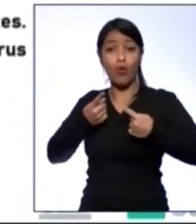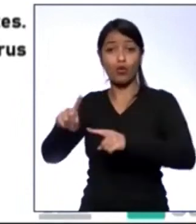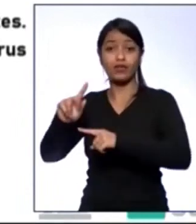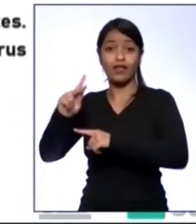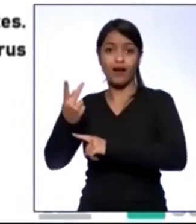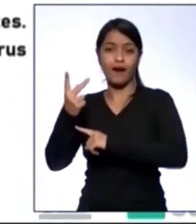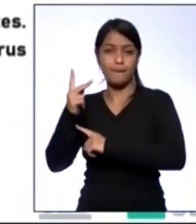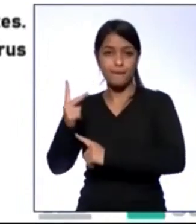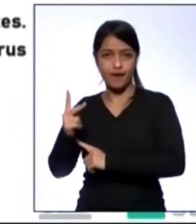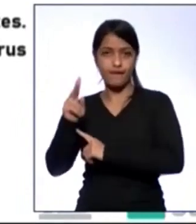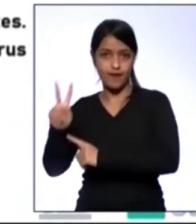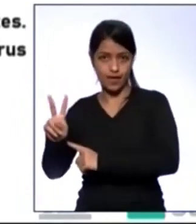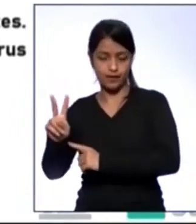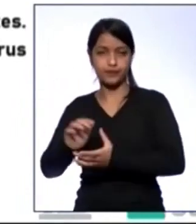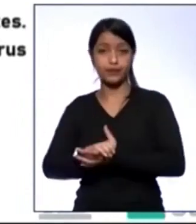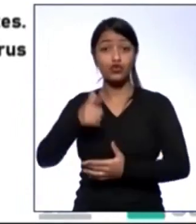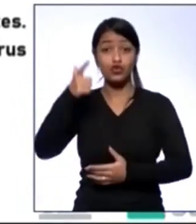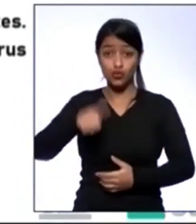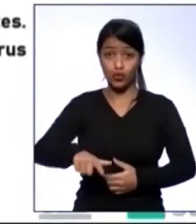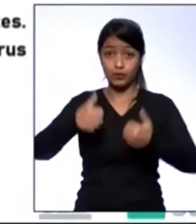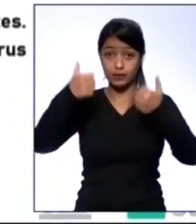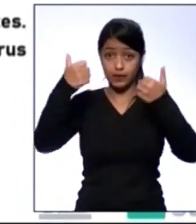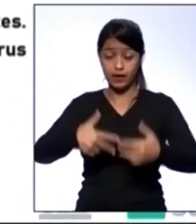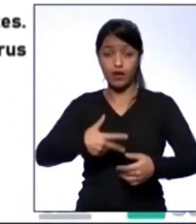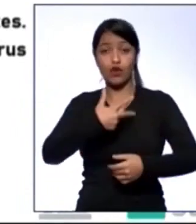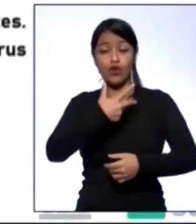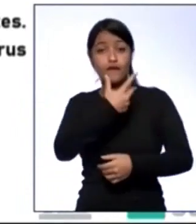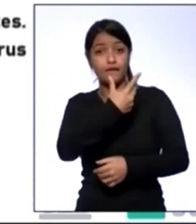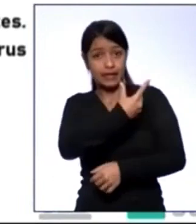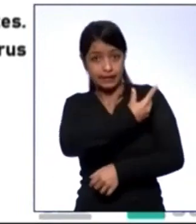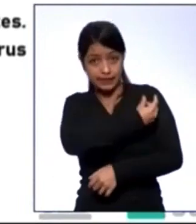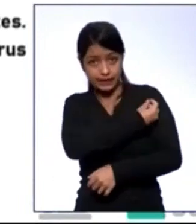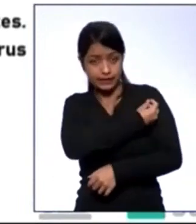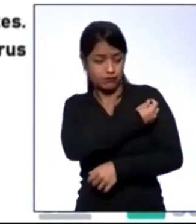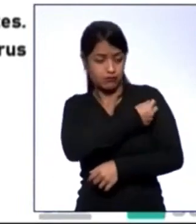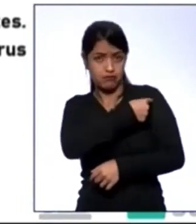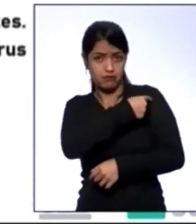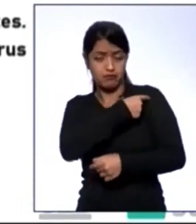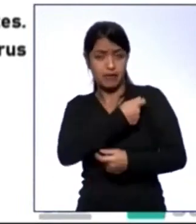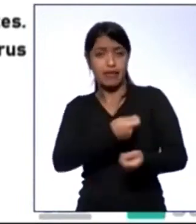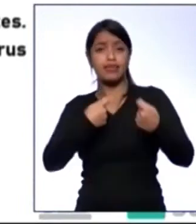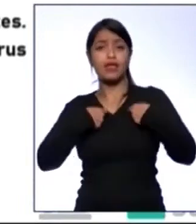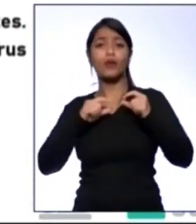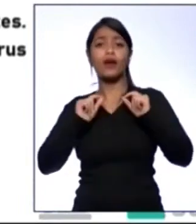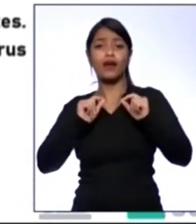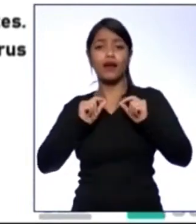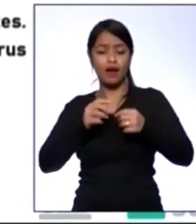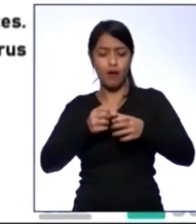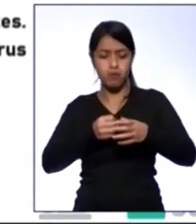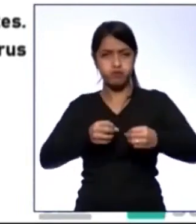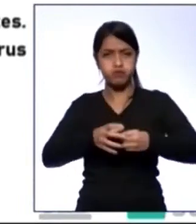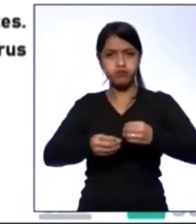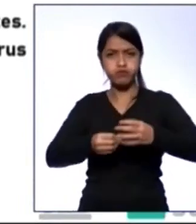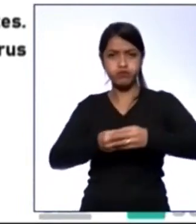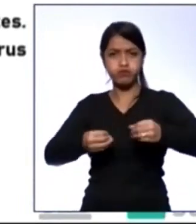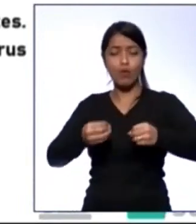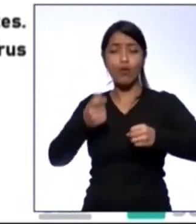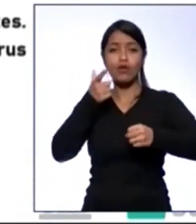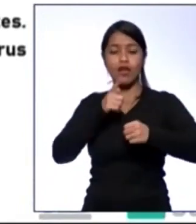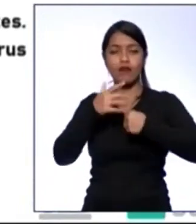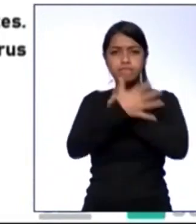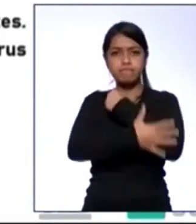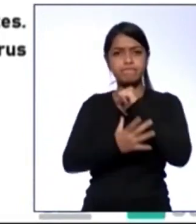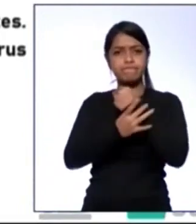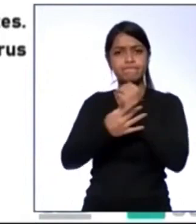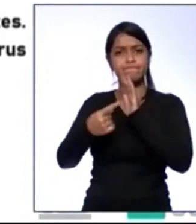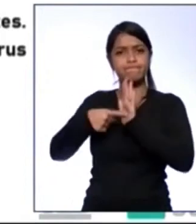de novo, hein? Eu uso a vacina. Isso vai me dar uma elevada taxa de anticorpos específicas